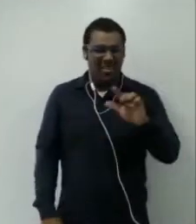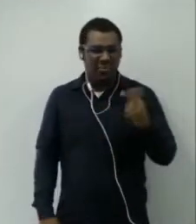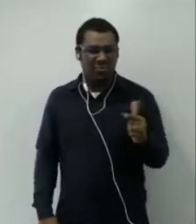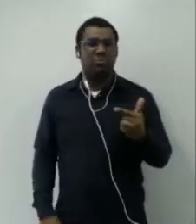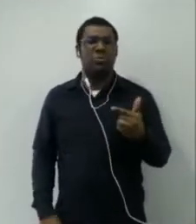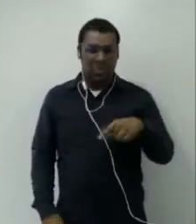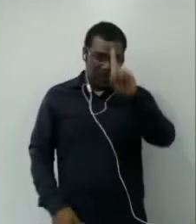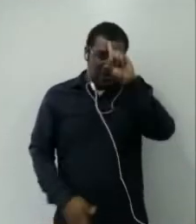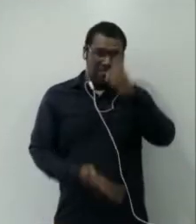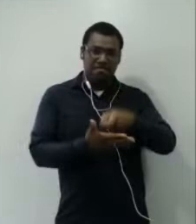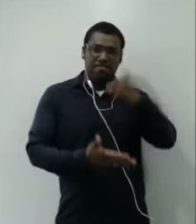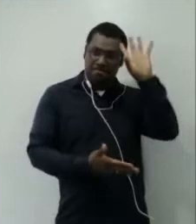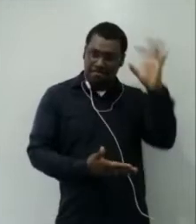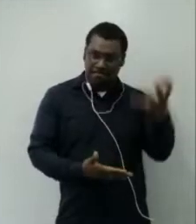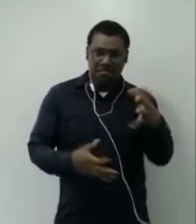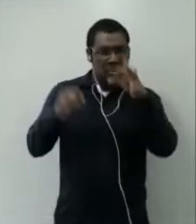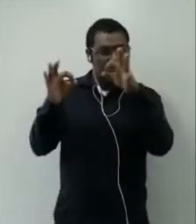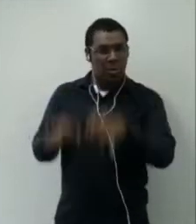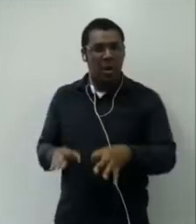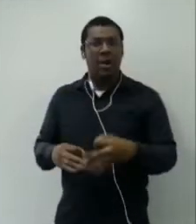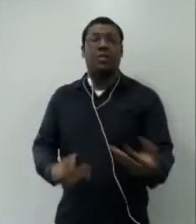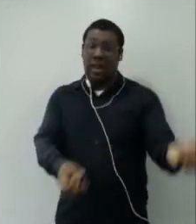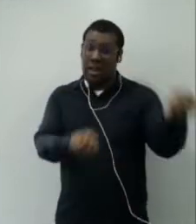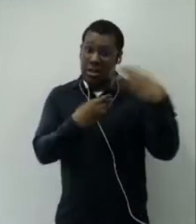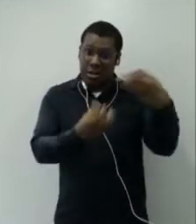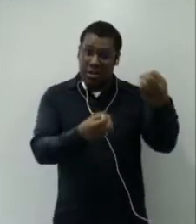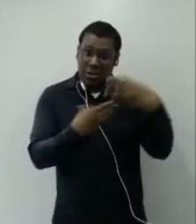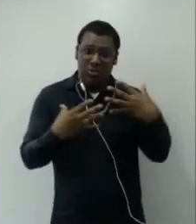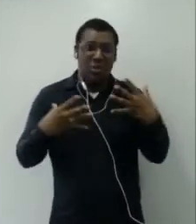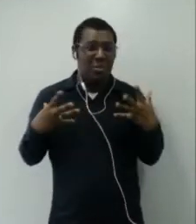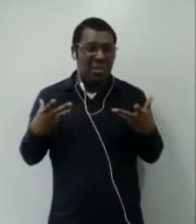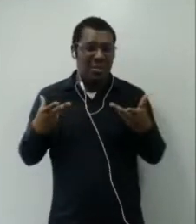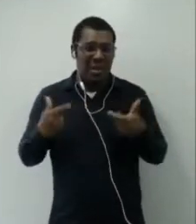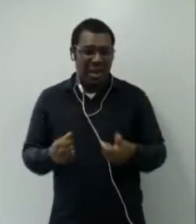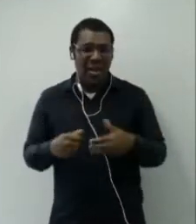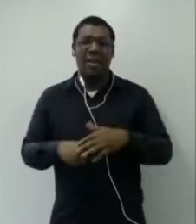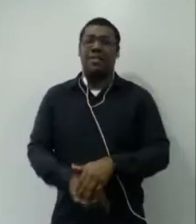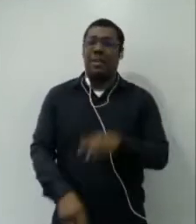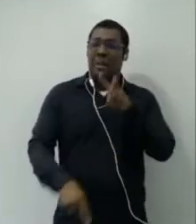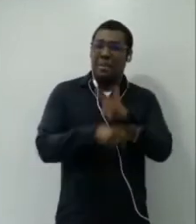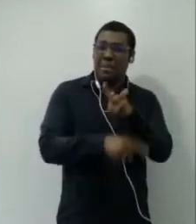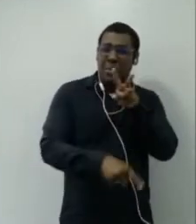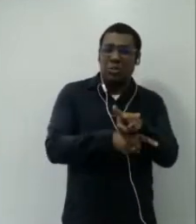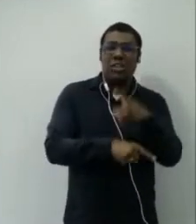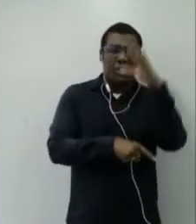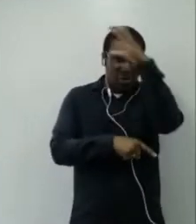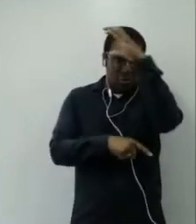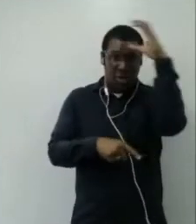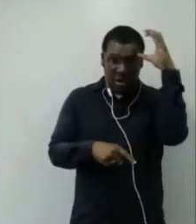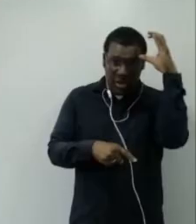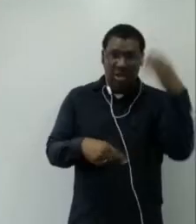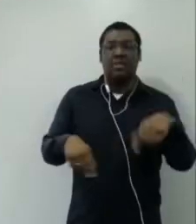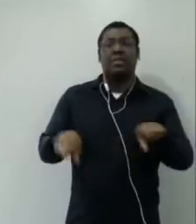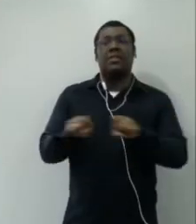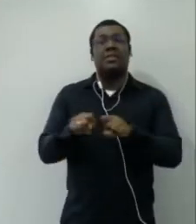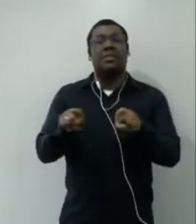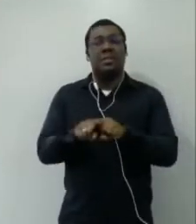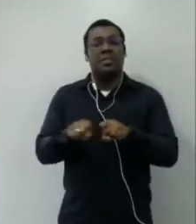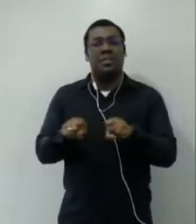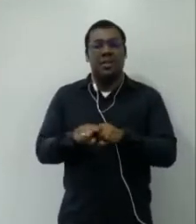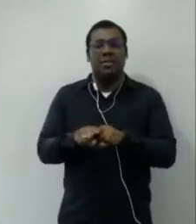nos deixou lições maravilhosas de Código de Defesa do Consumidor, e que Vossa Excelência fez pelo NUREER,